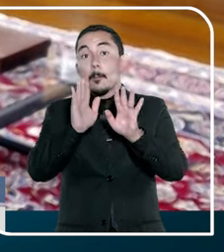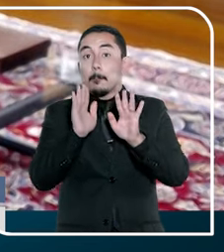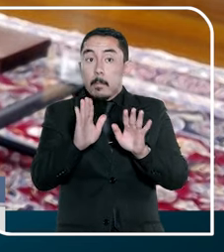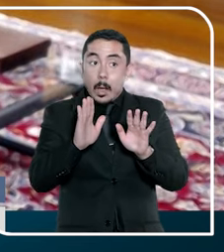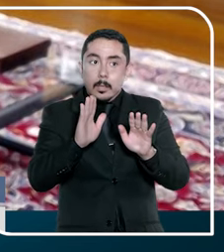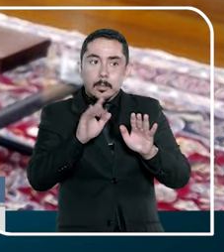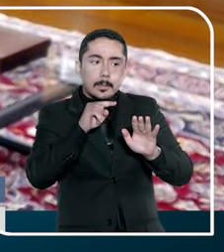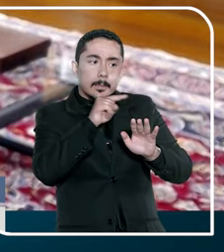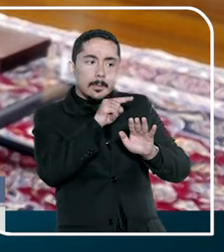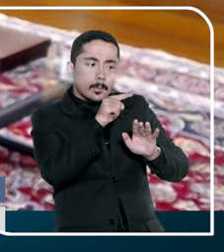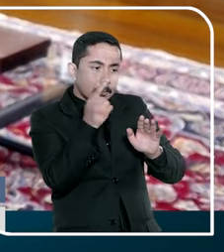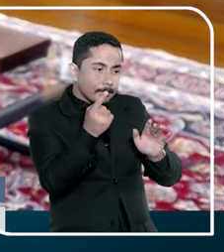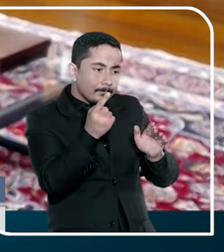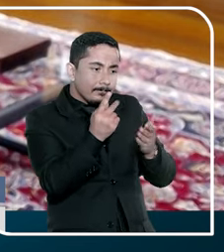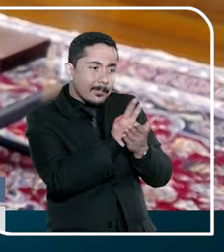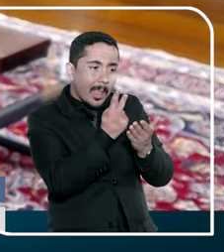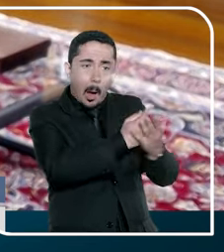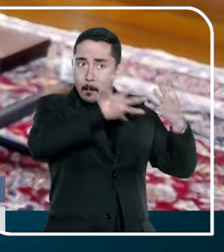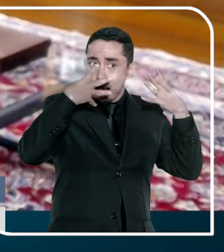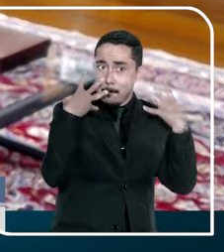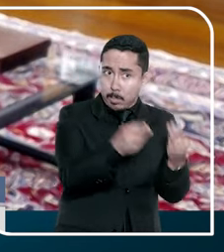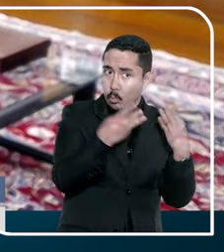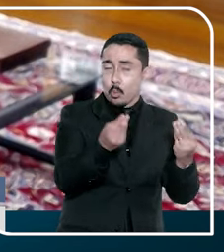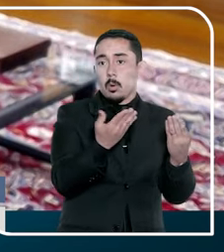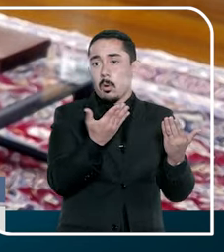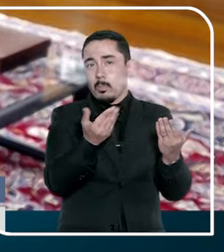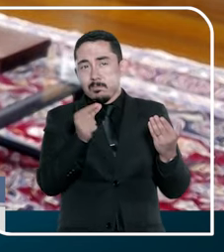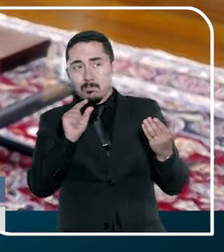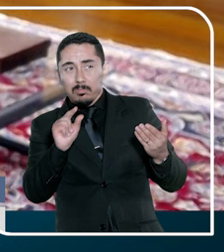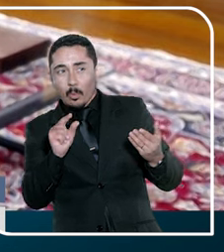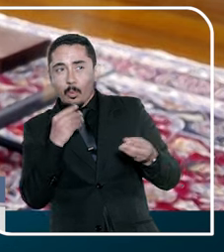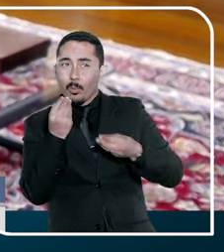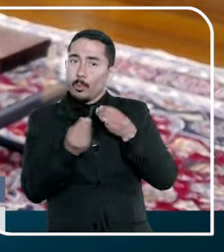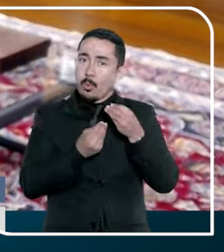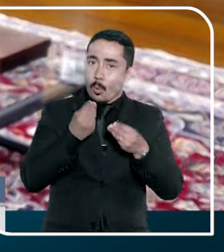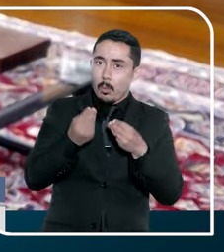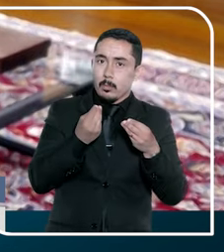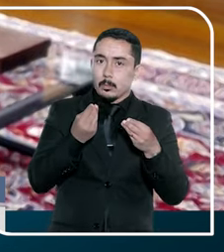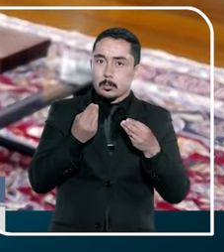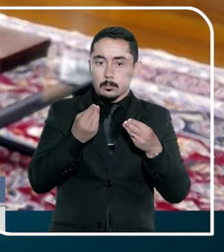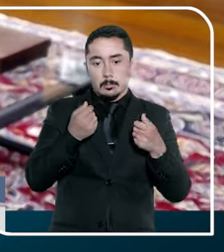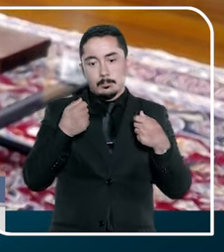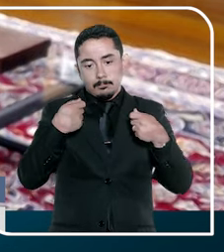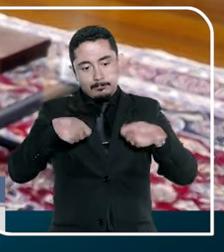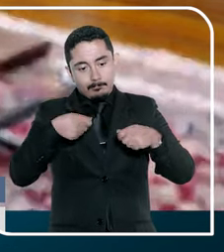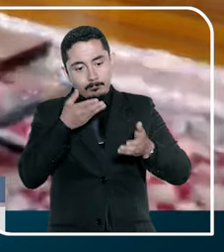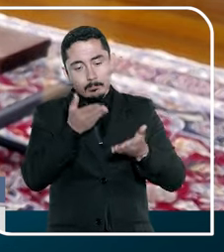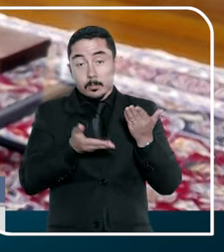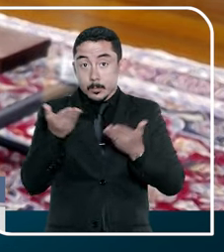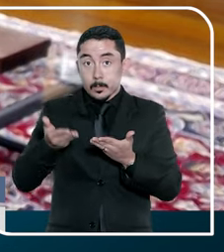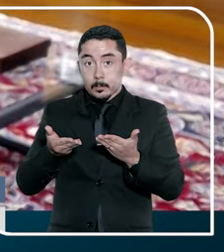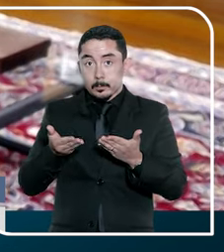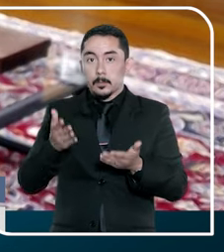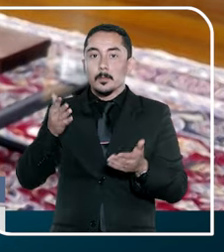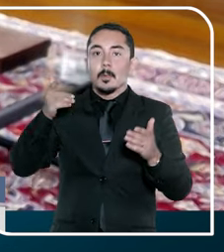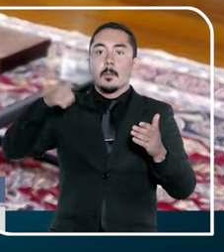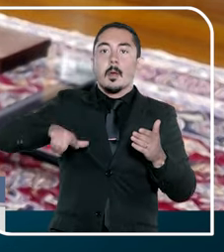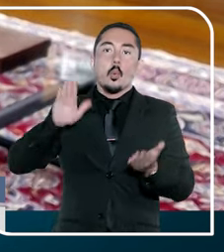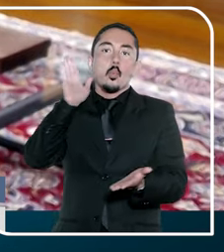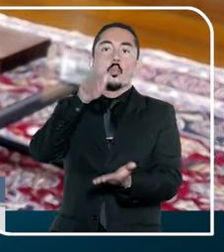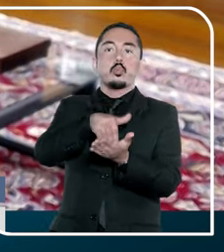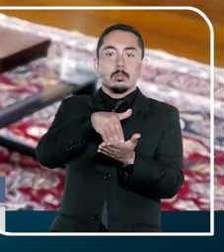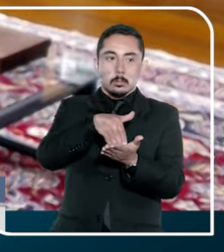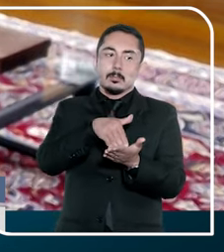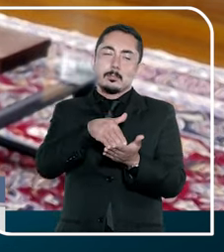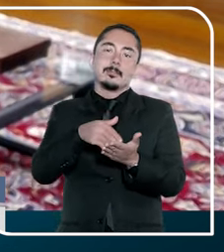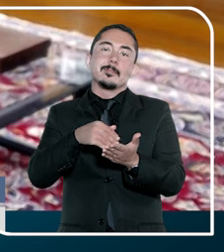ceridade ela não pode ser exacerbado e por último que talvez seja o mais usual mais referido critério